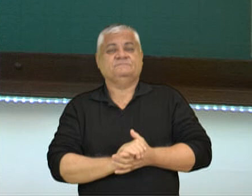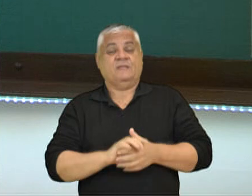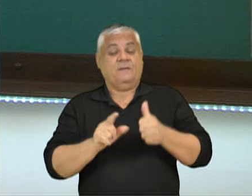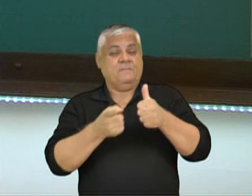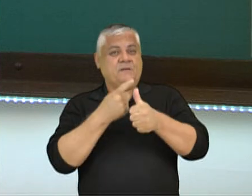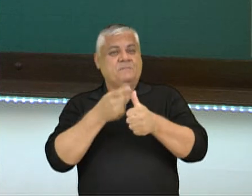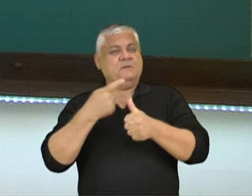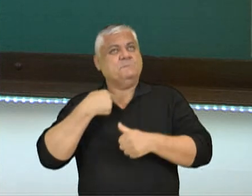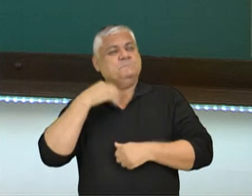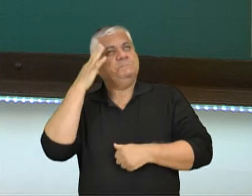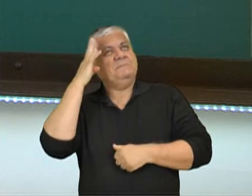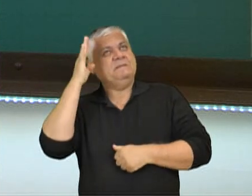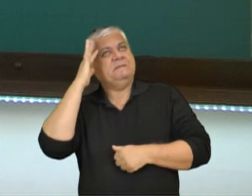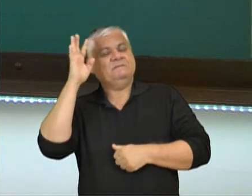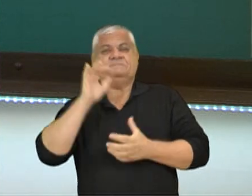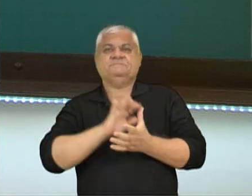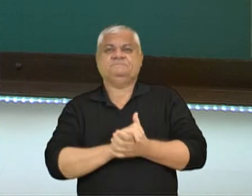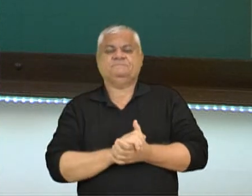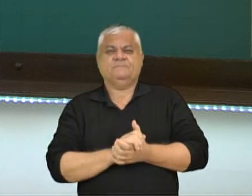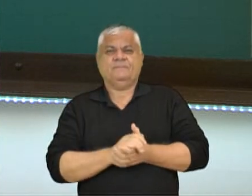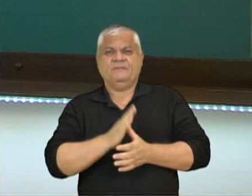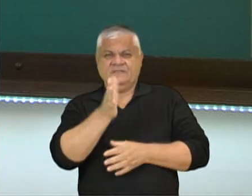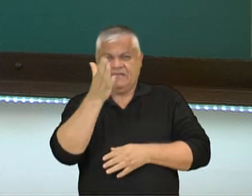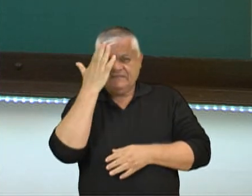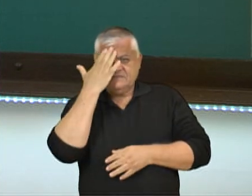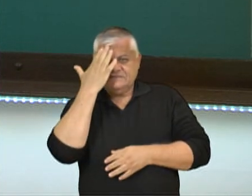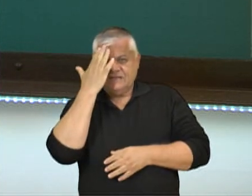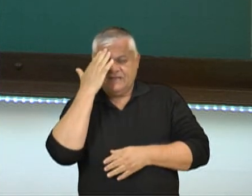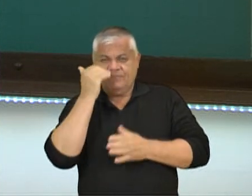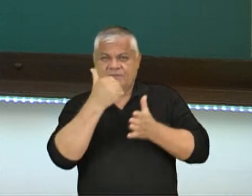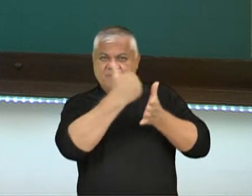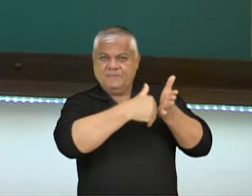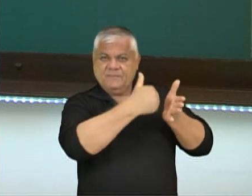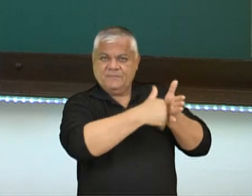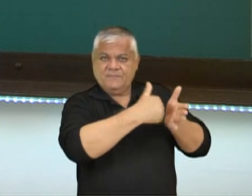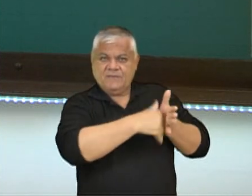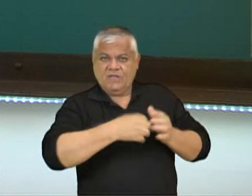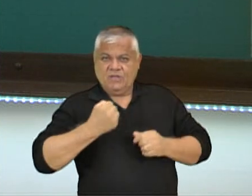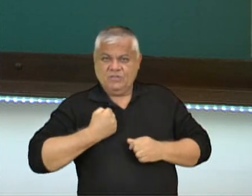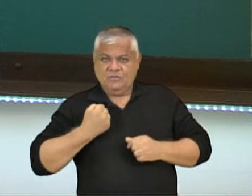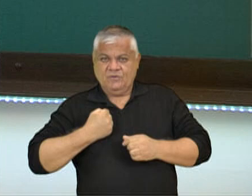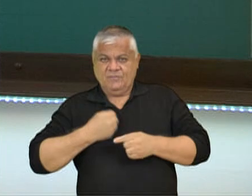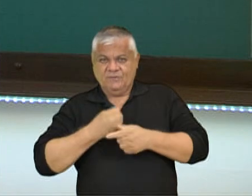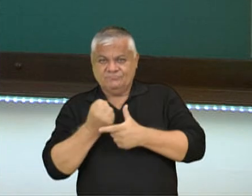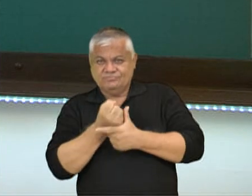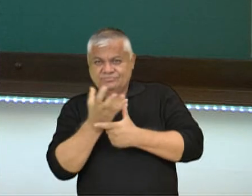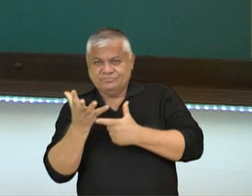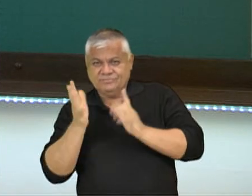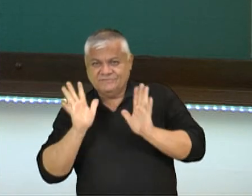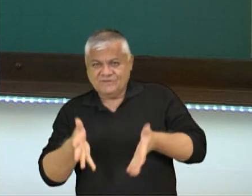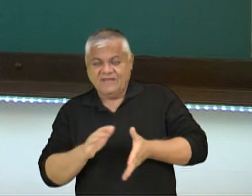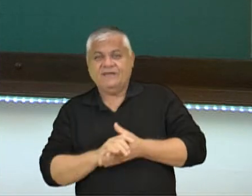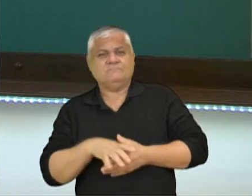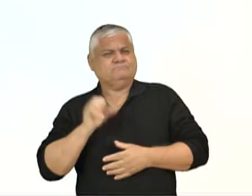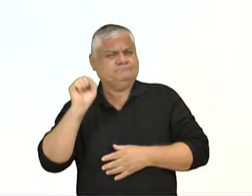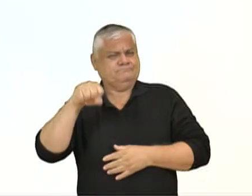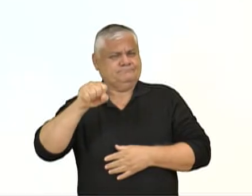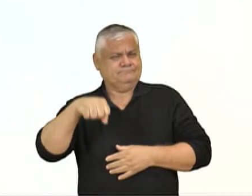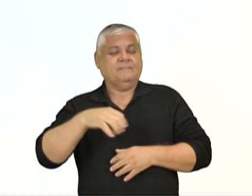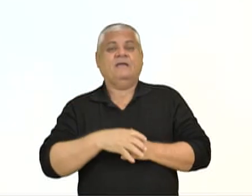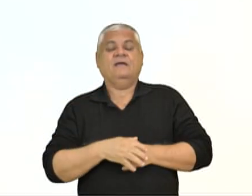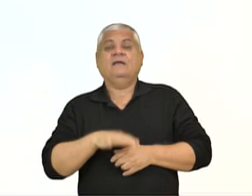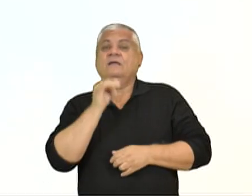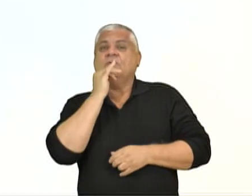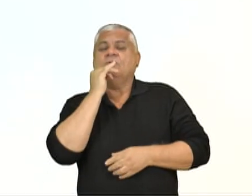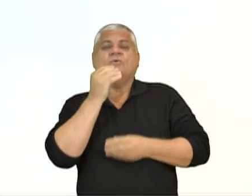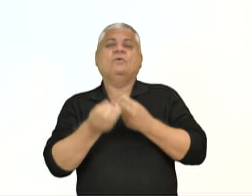vamos pensar um pouquinho. Você já sabe subtrair com os números reais? Com certeza sim. E